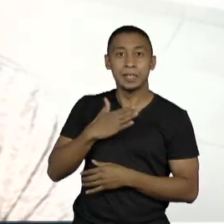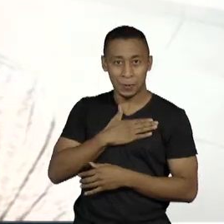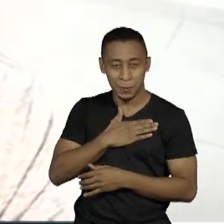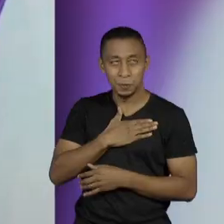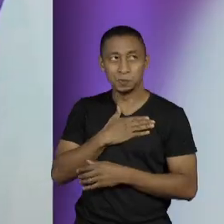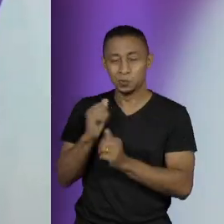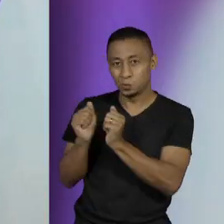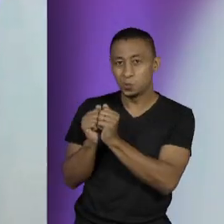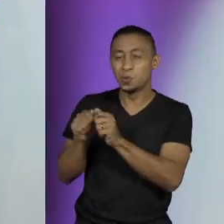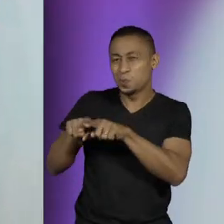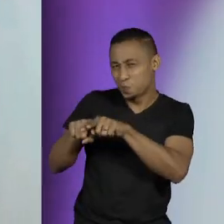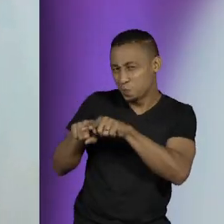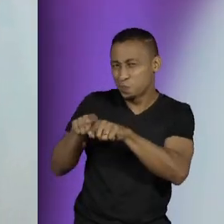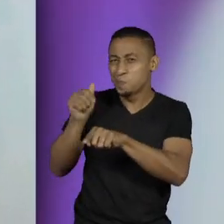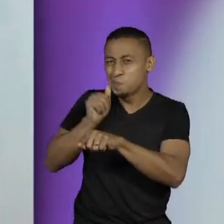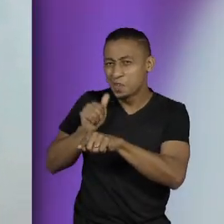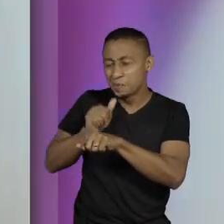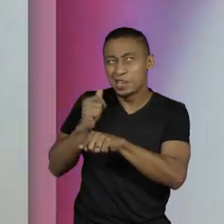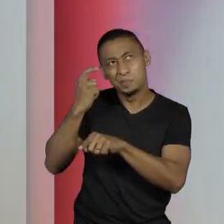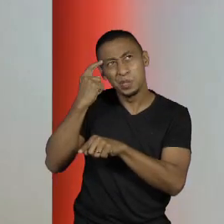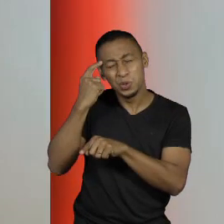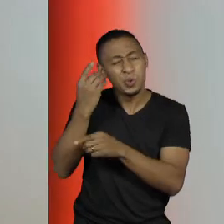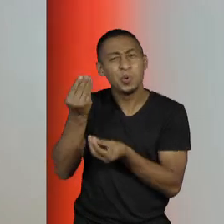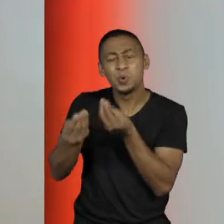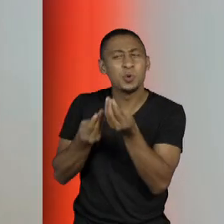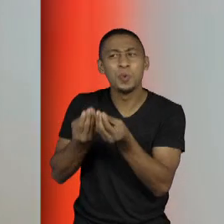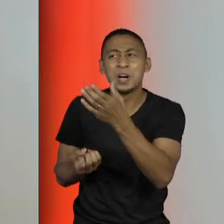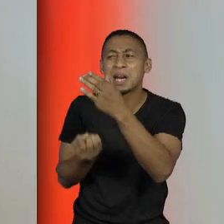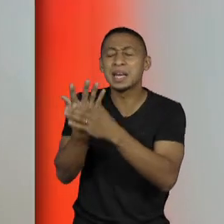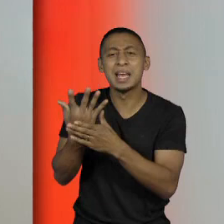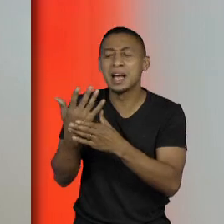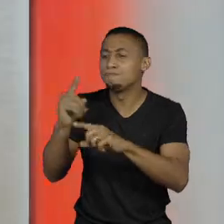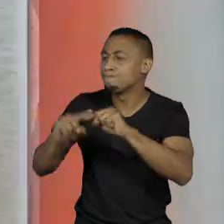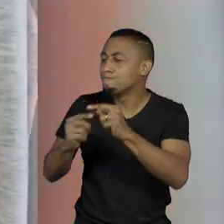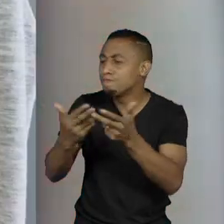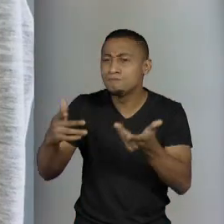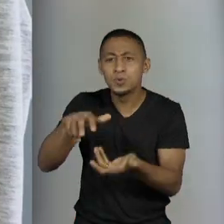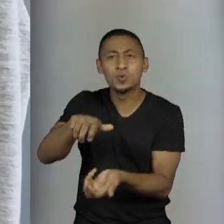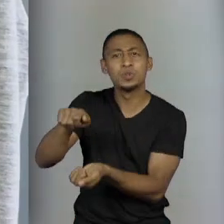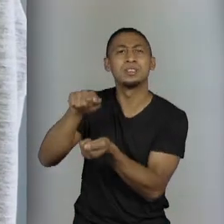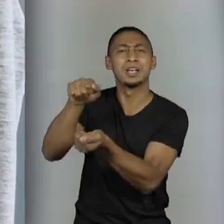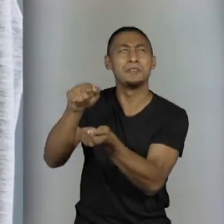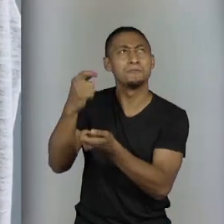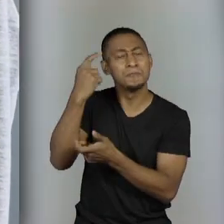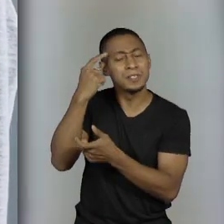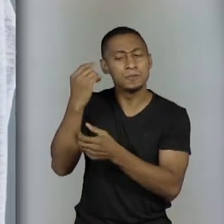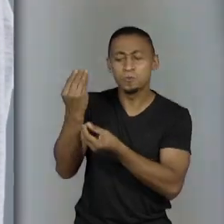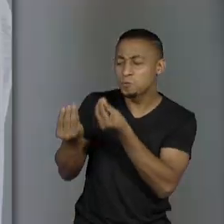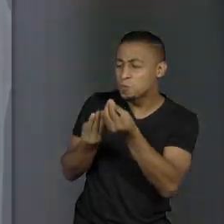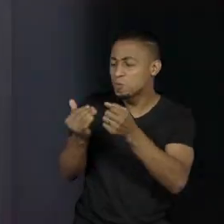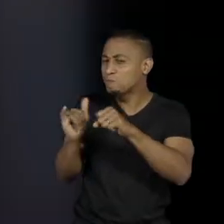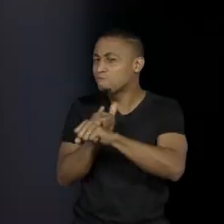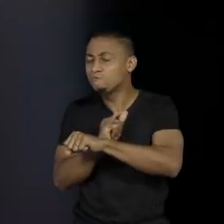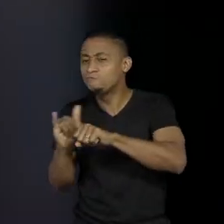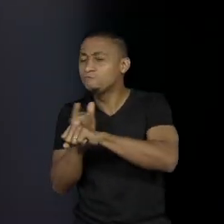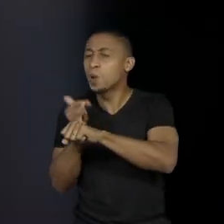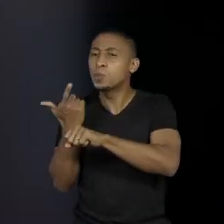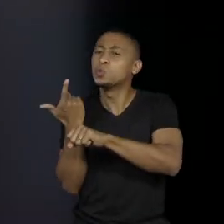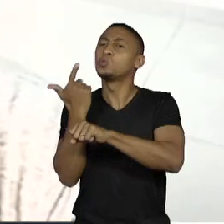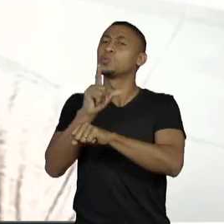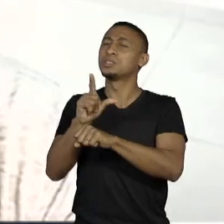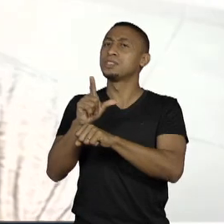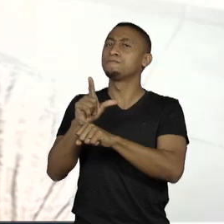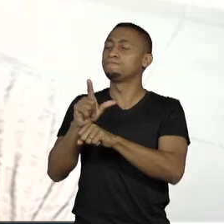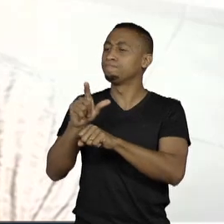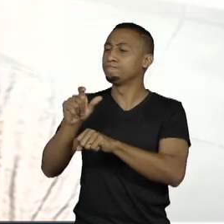essa linha de produtos sustentáveis, a gente ficou pensando de que forma a gente conseguiria esses resíduos, né? Então,